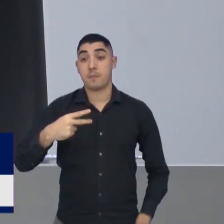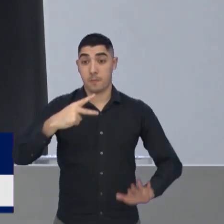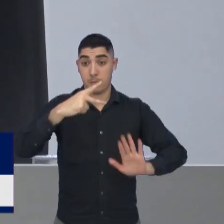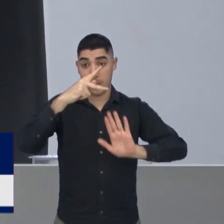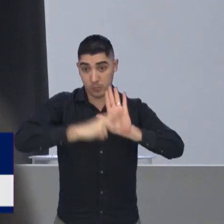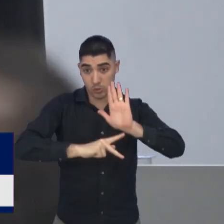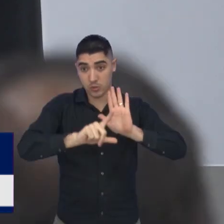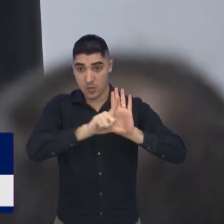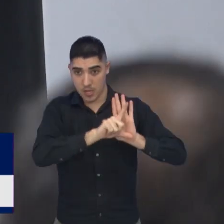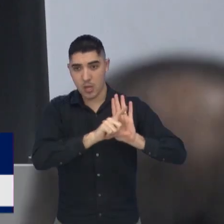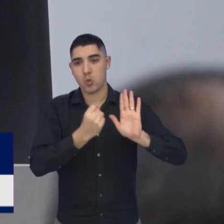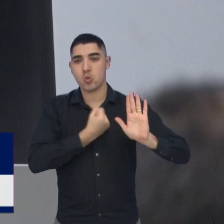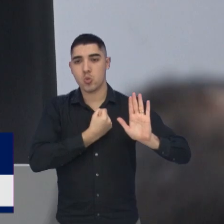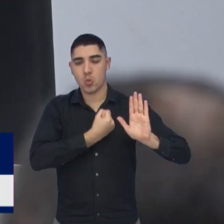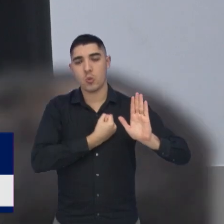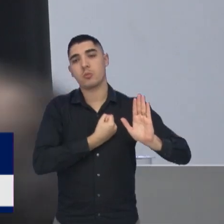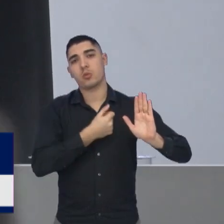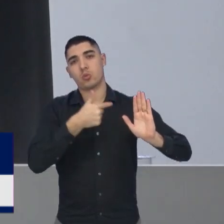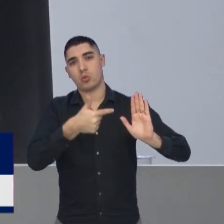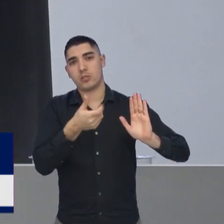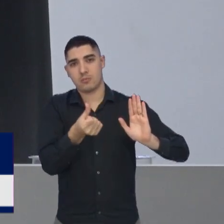projeto de lei de número